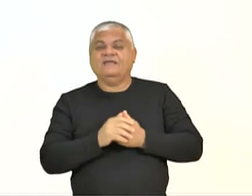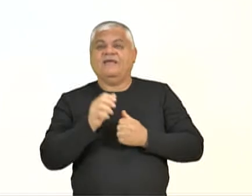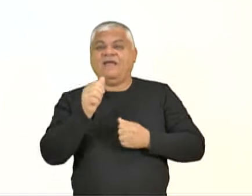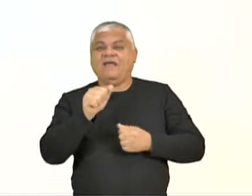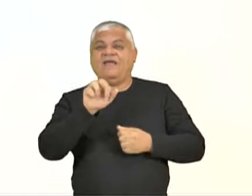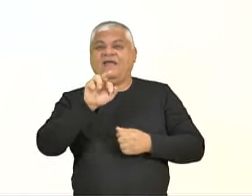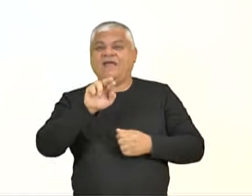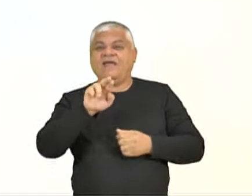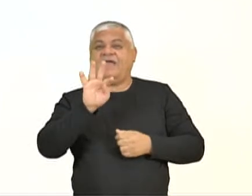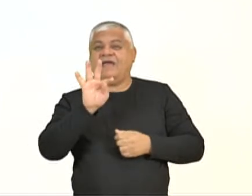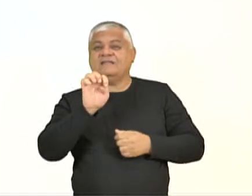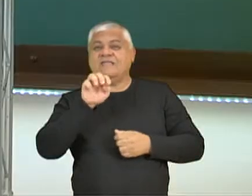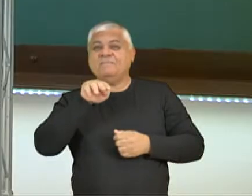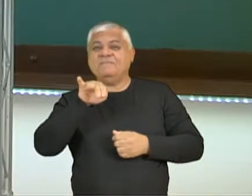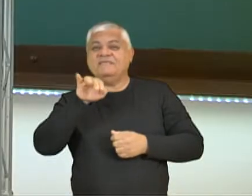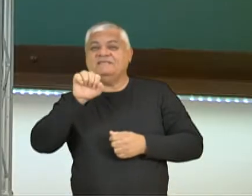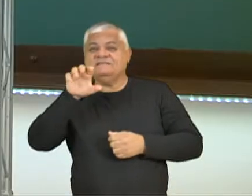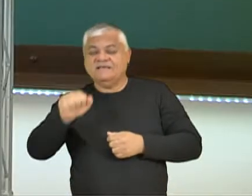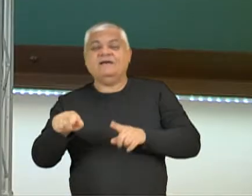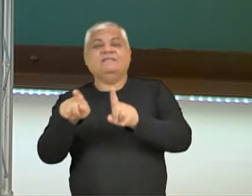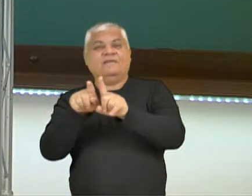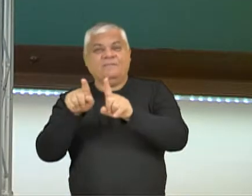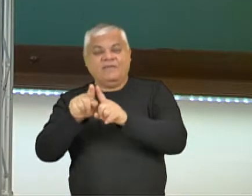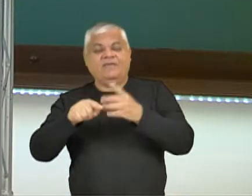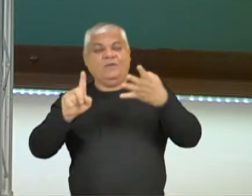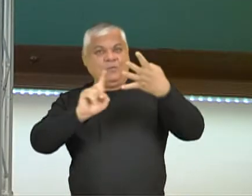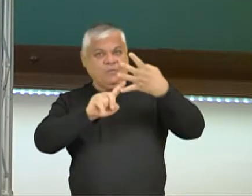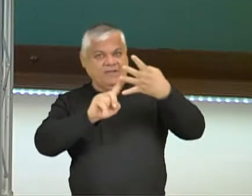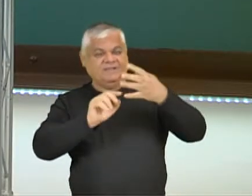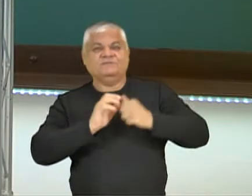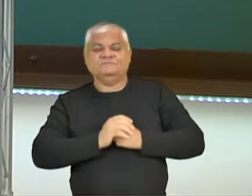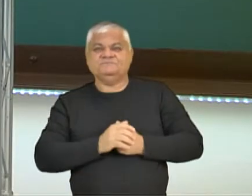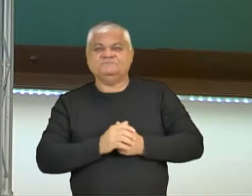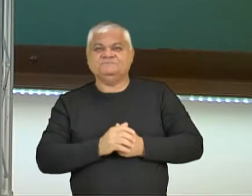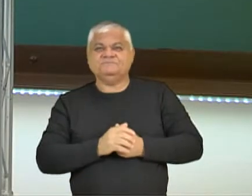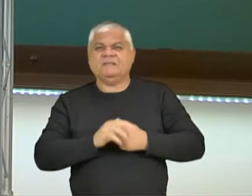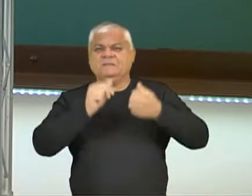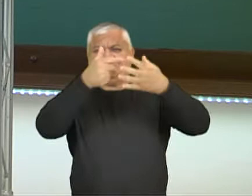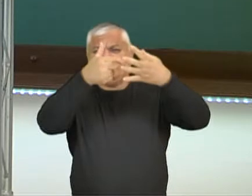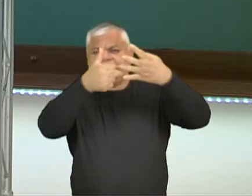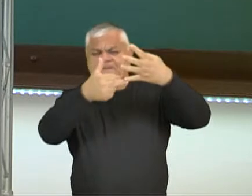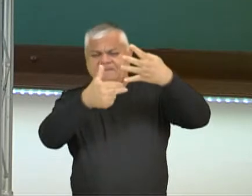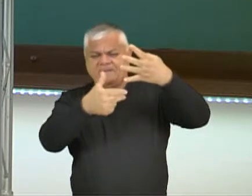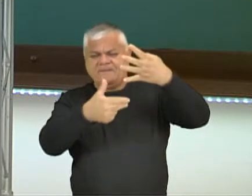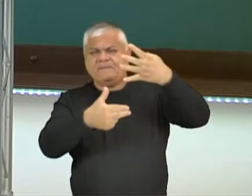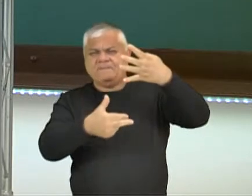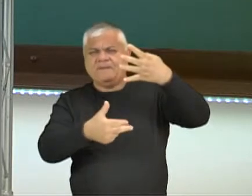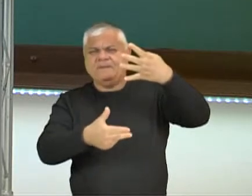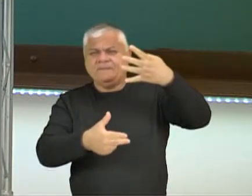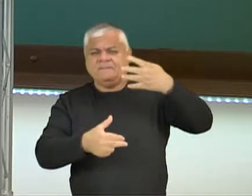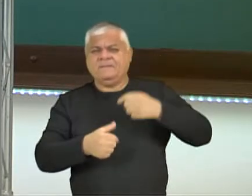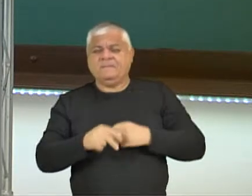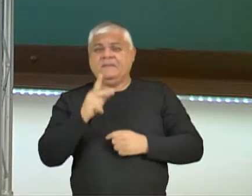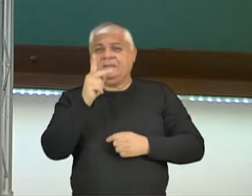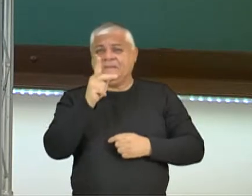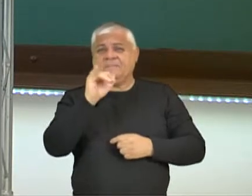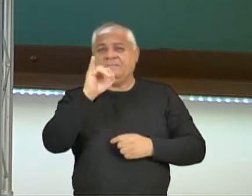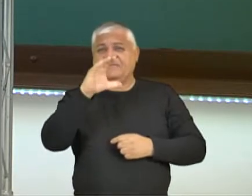Artemisia Gentileschi, que também está em quarto lugar, gente. Aí tem vários outros aqui, né?